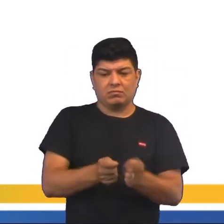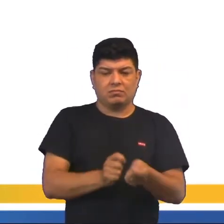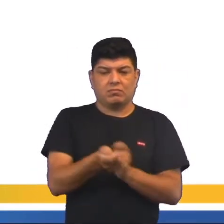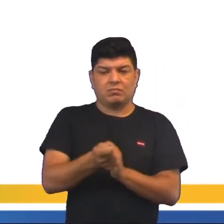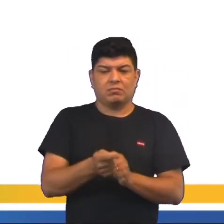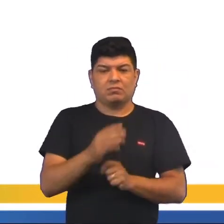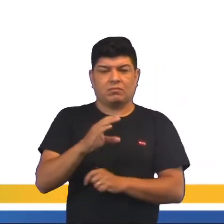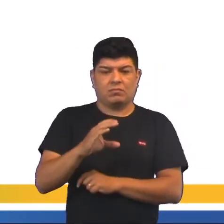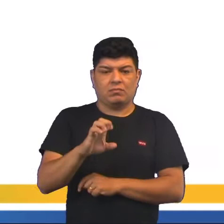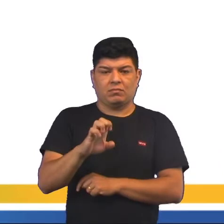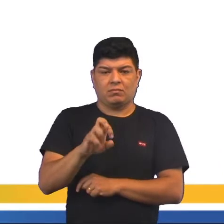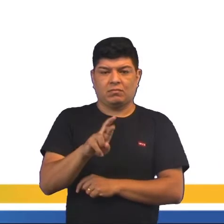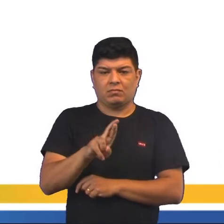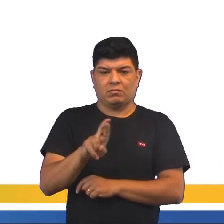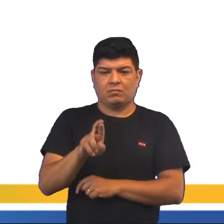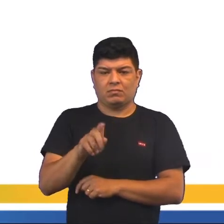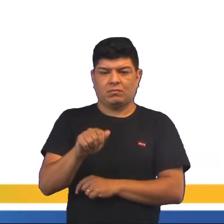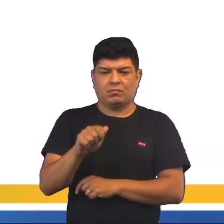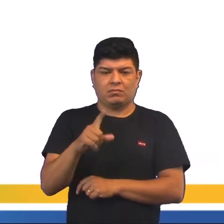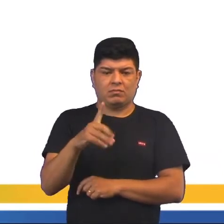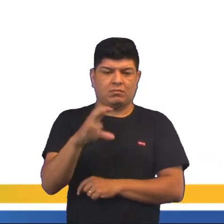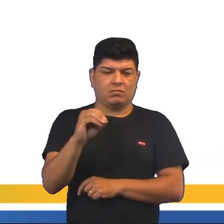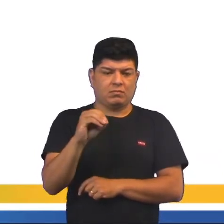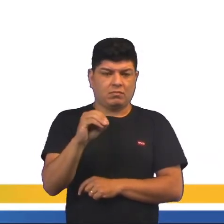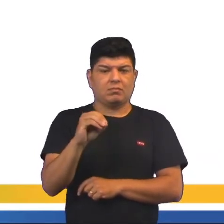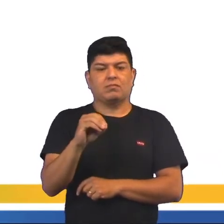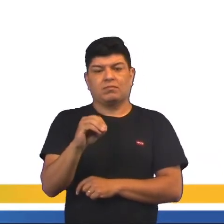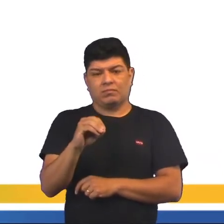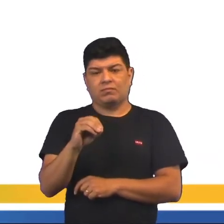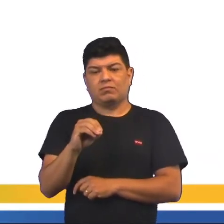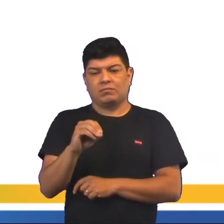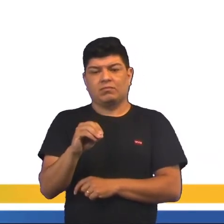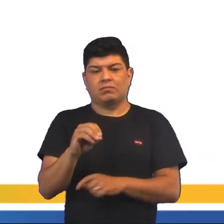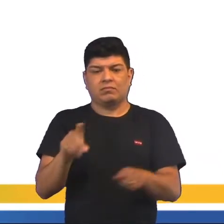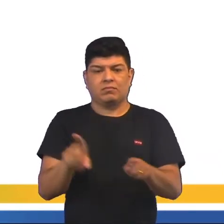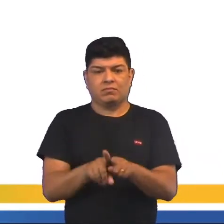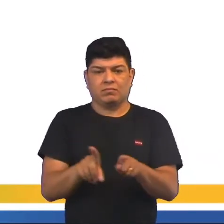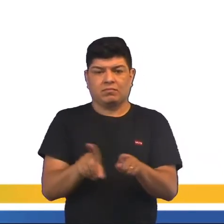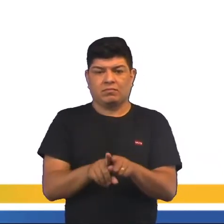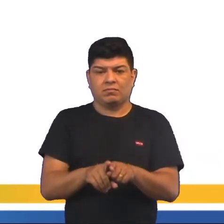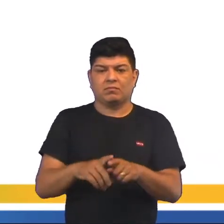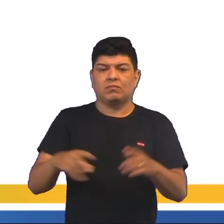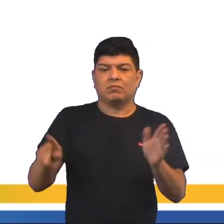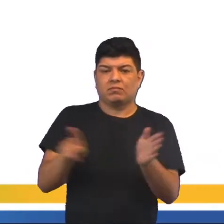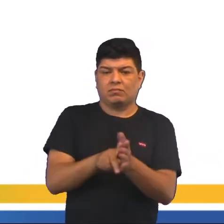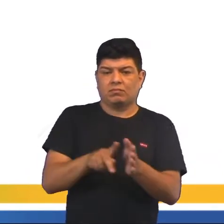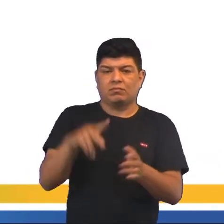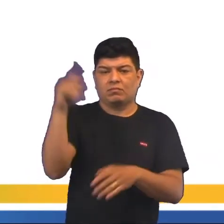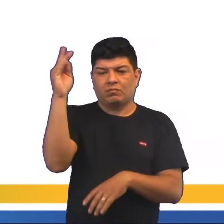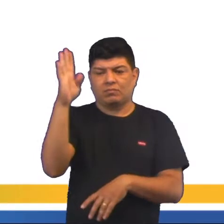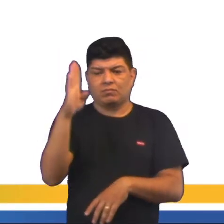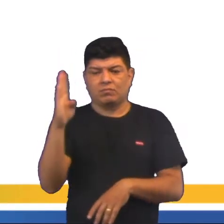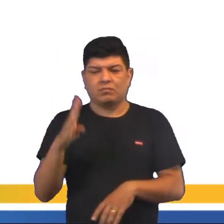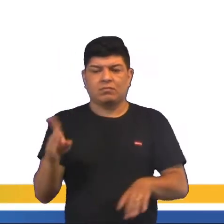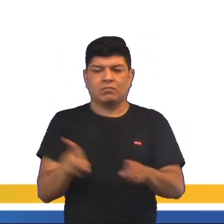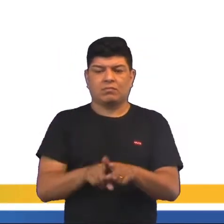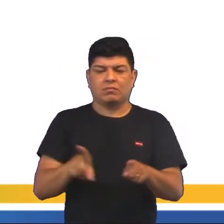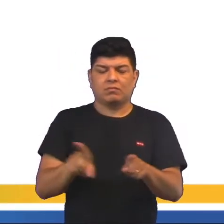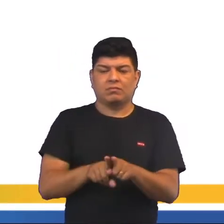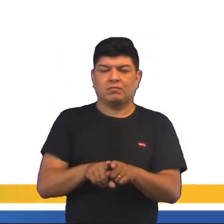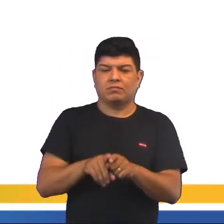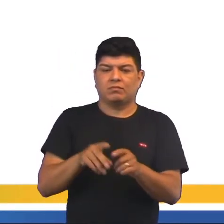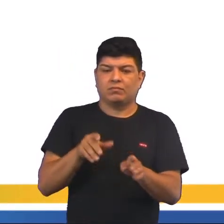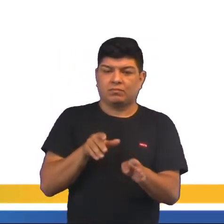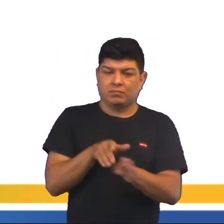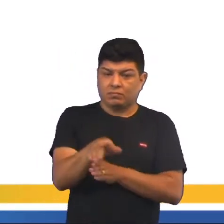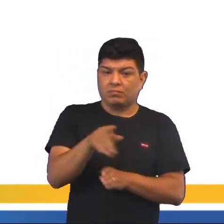de cerrado C de cerrado e C de área central do Brasil. É um macete